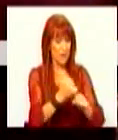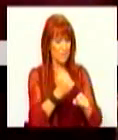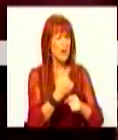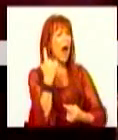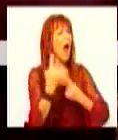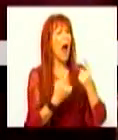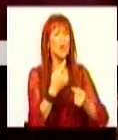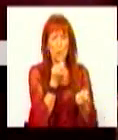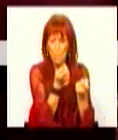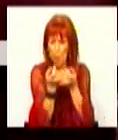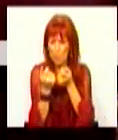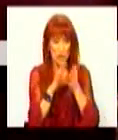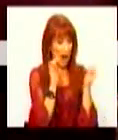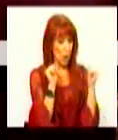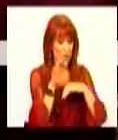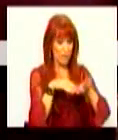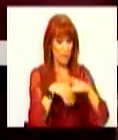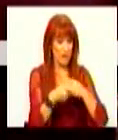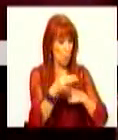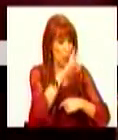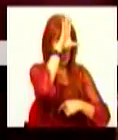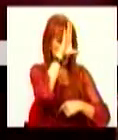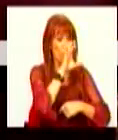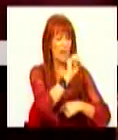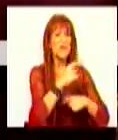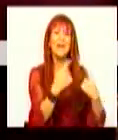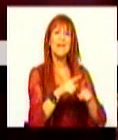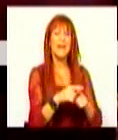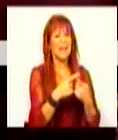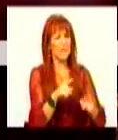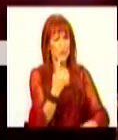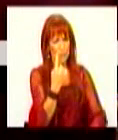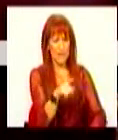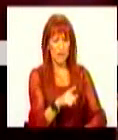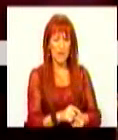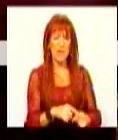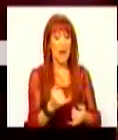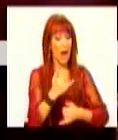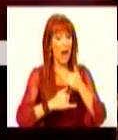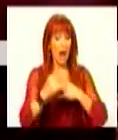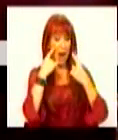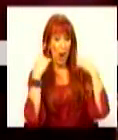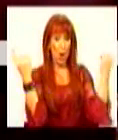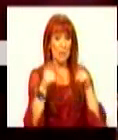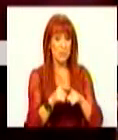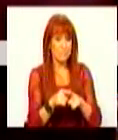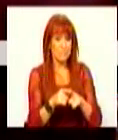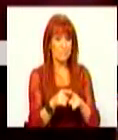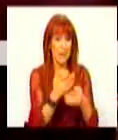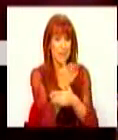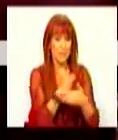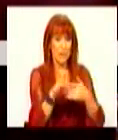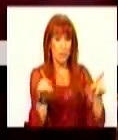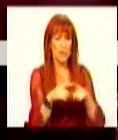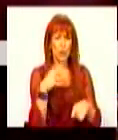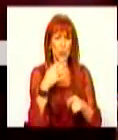houve alguns muito poucos acordos celebrados pelo anterior Governo. Era uma diferença. É que a contrapartida pública nacional não era dividida,